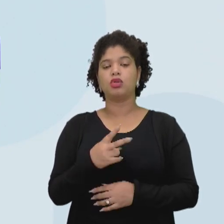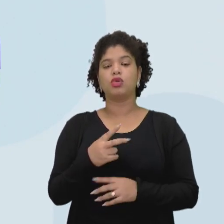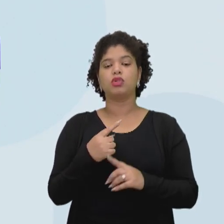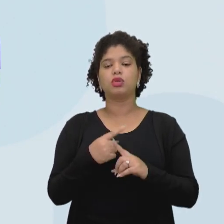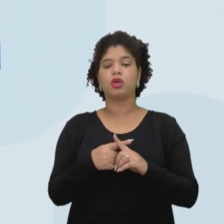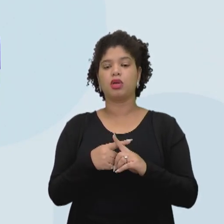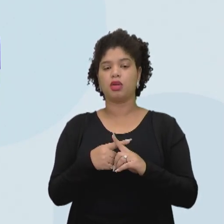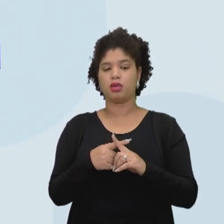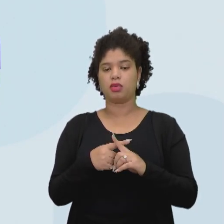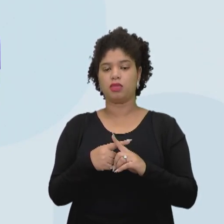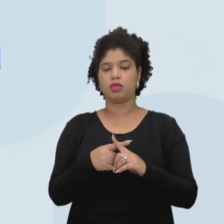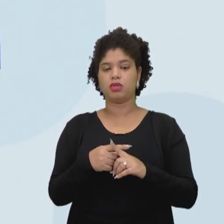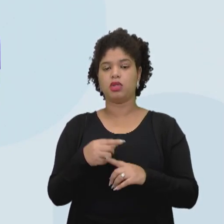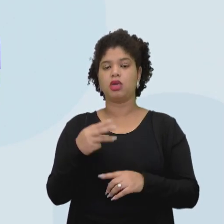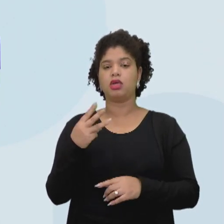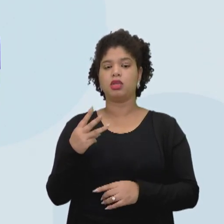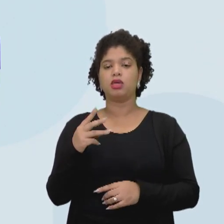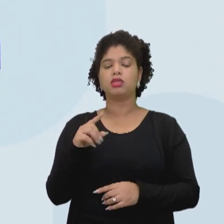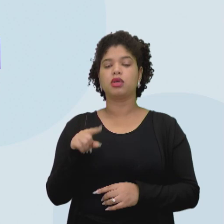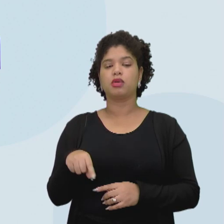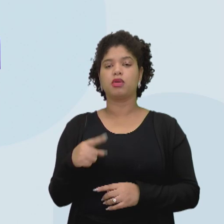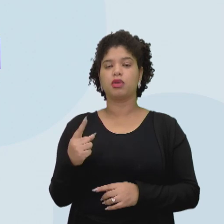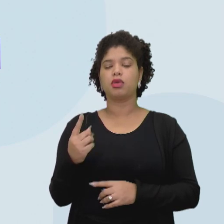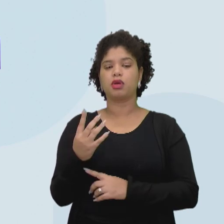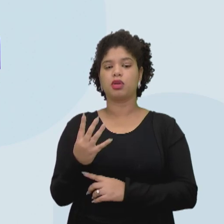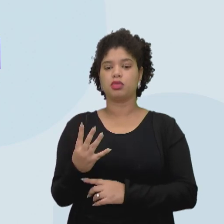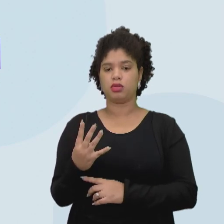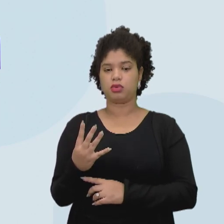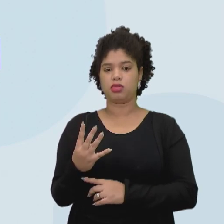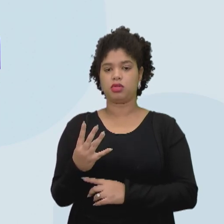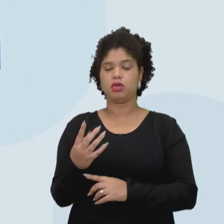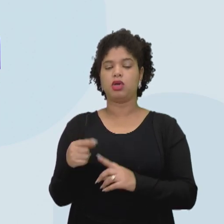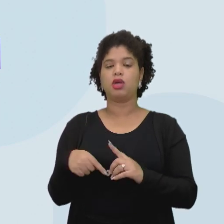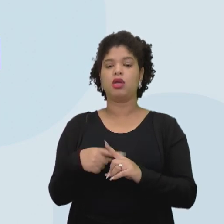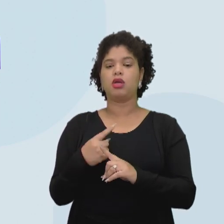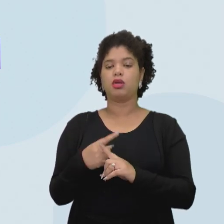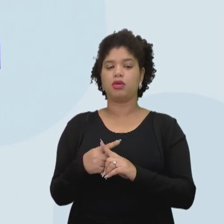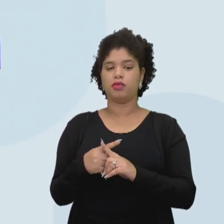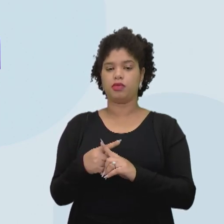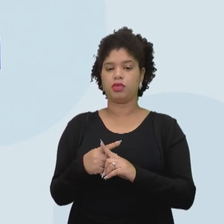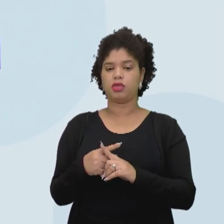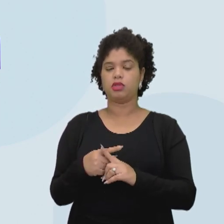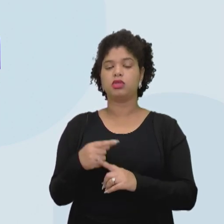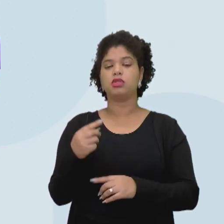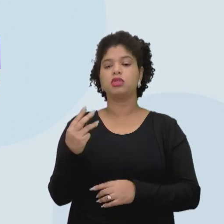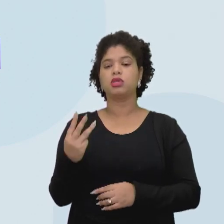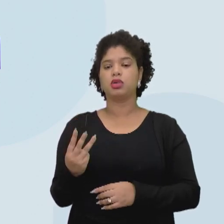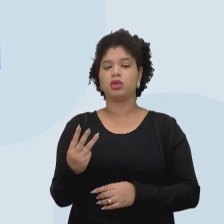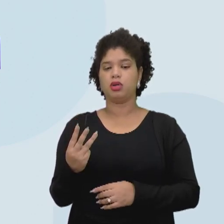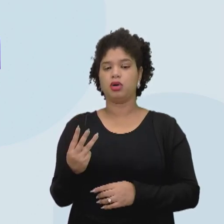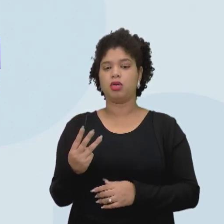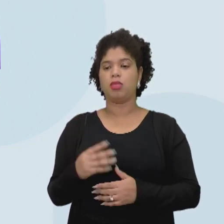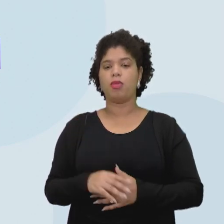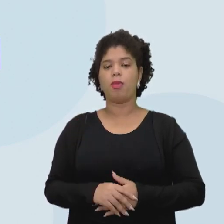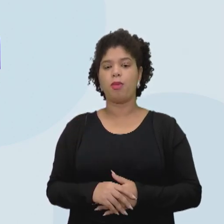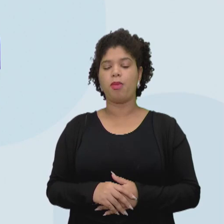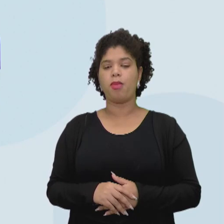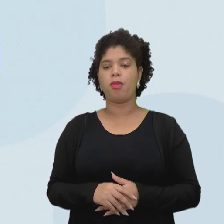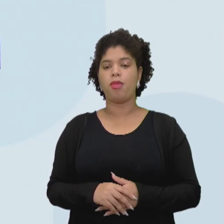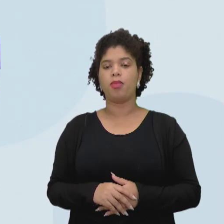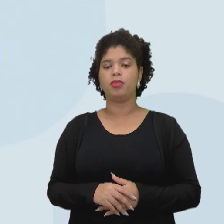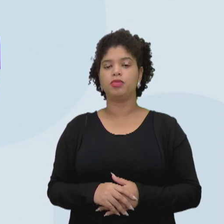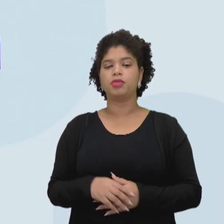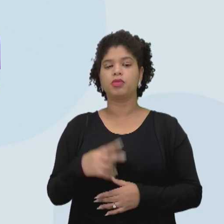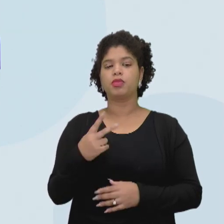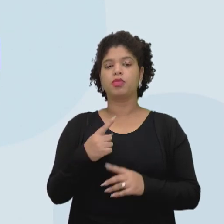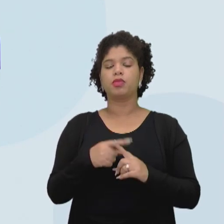valor aproximado de 3,14 vezes o raio, no caso que eu escolhi, 3. Então, é uma multiplicação. 2 vezes